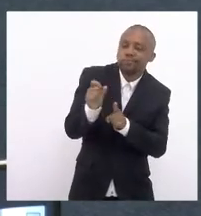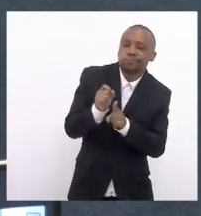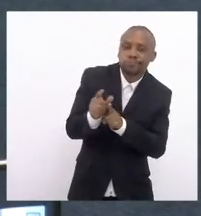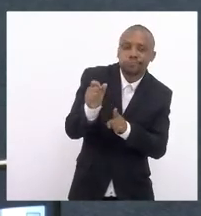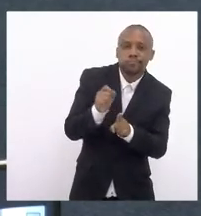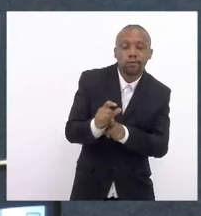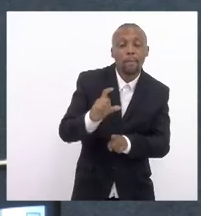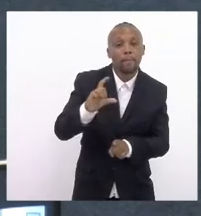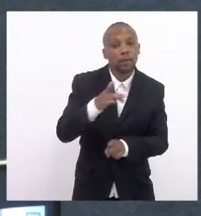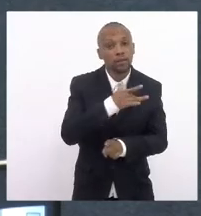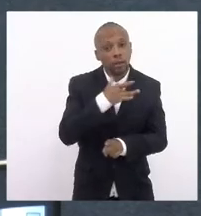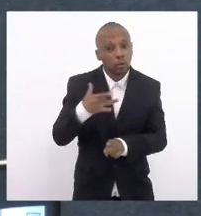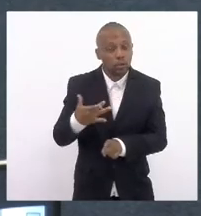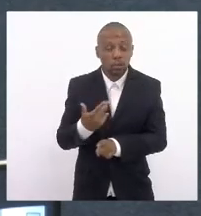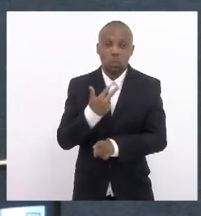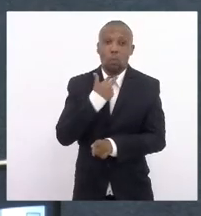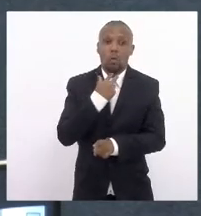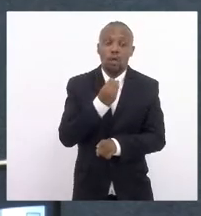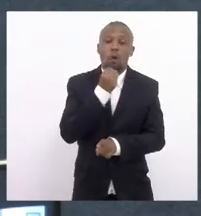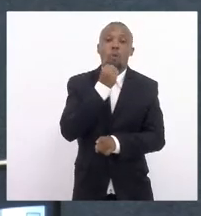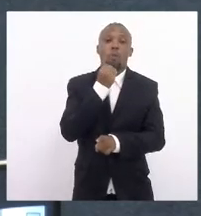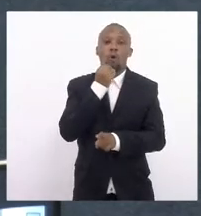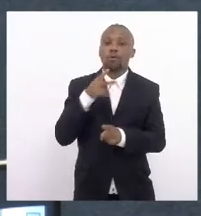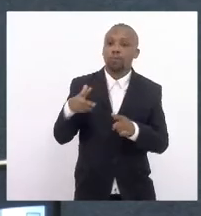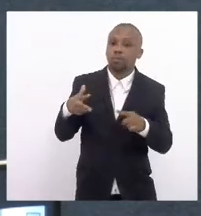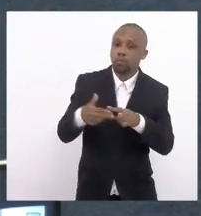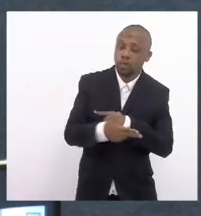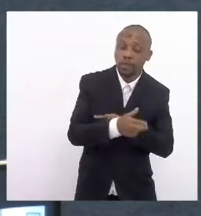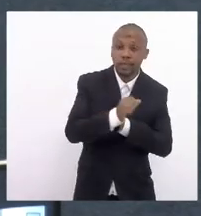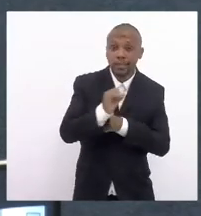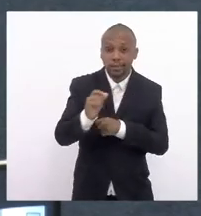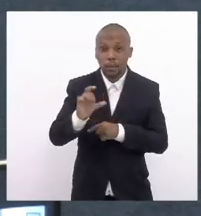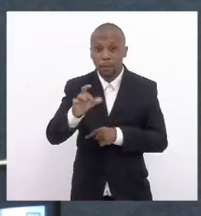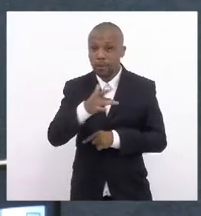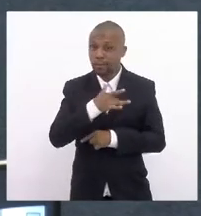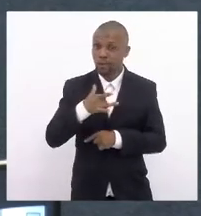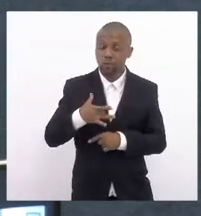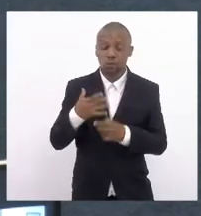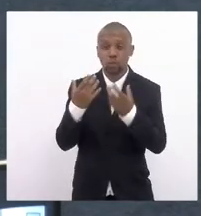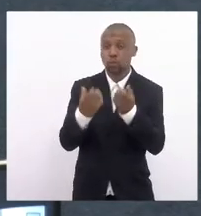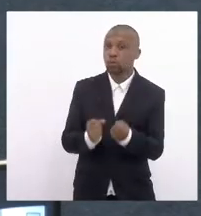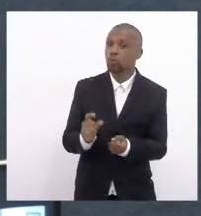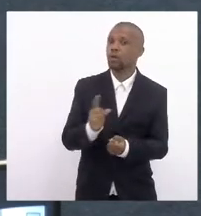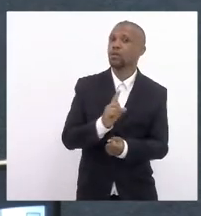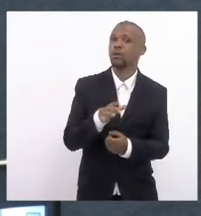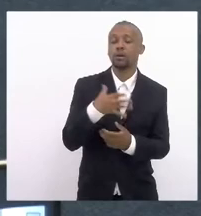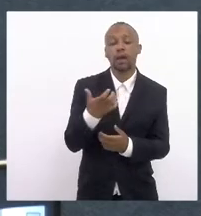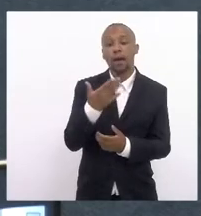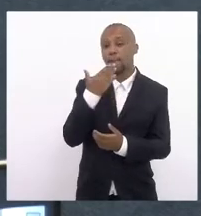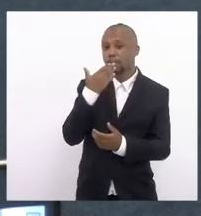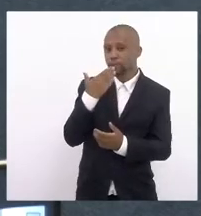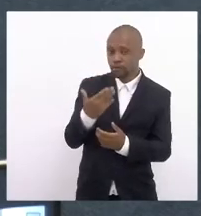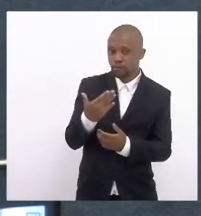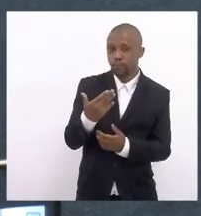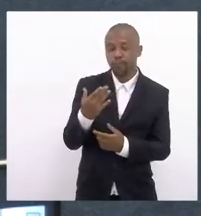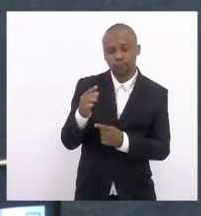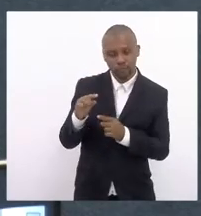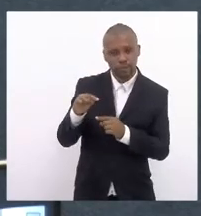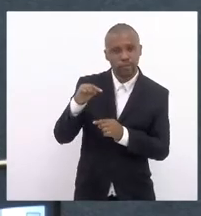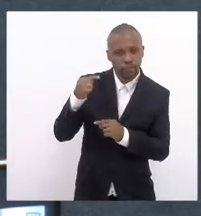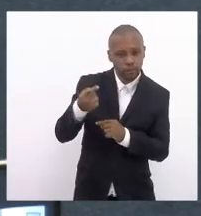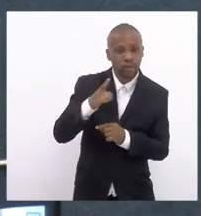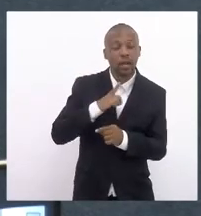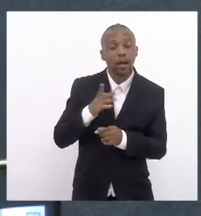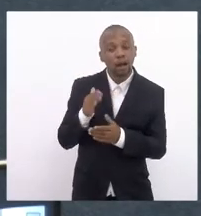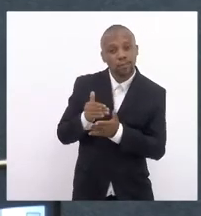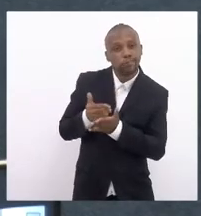dar continuidade ao tratamento se o plano de saúde não acatar. Então, eu pediria até a Vossa Excelência que depois... Está sendo